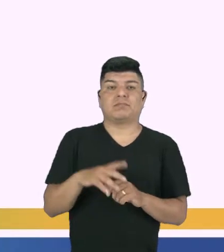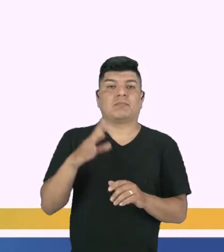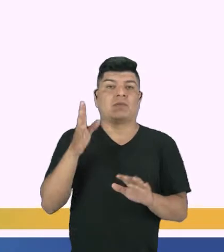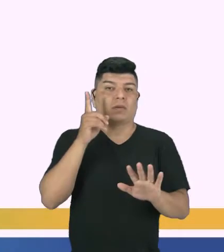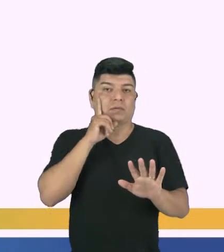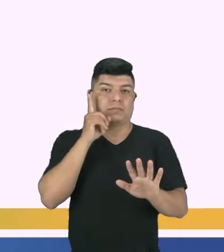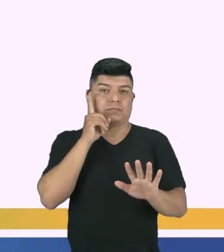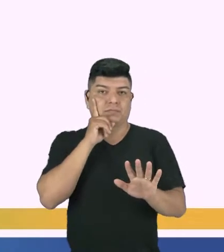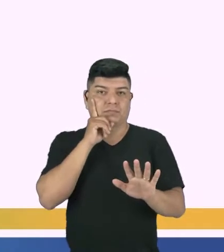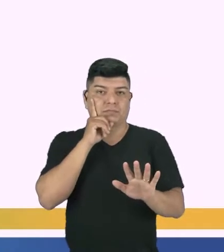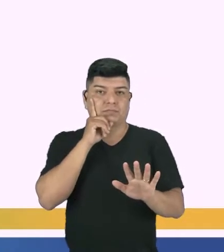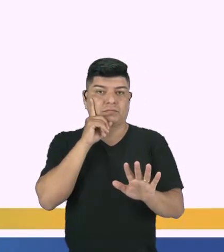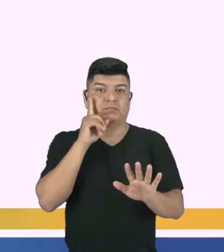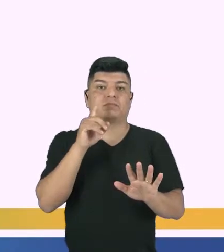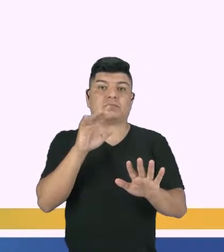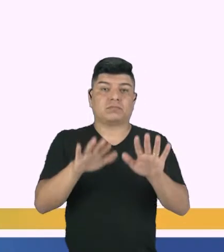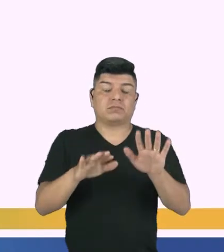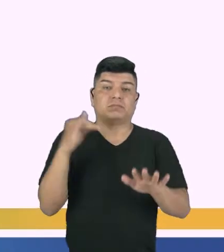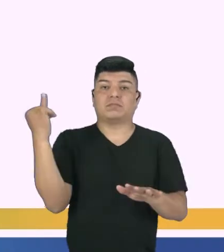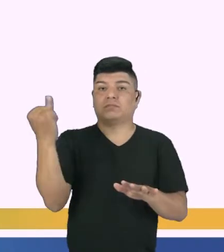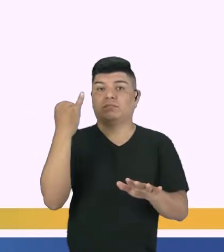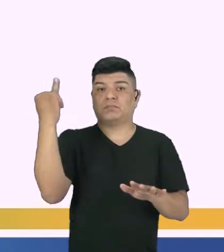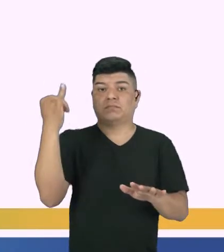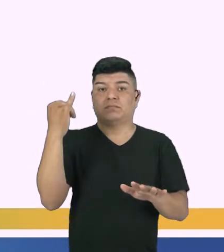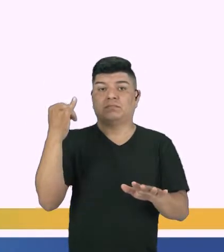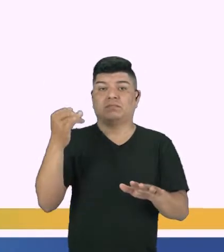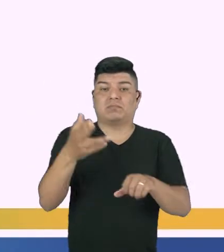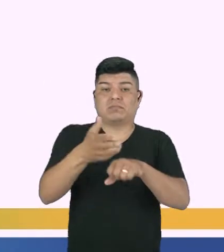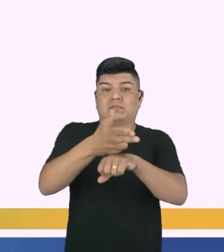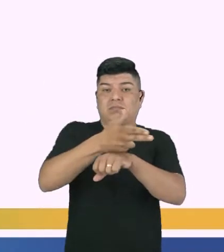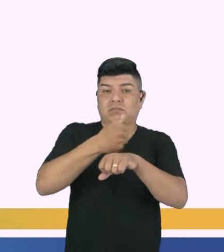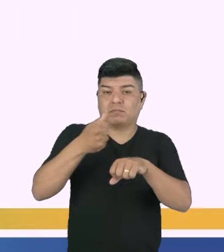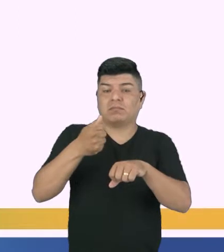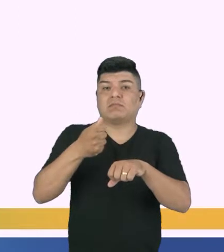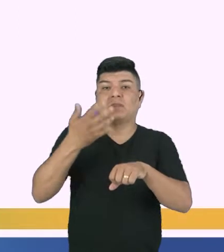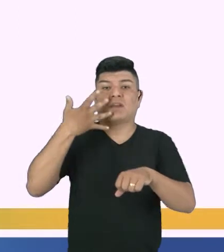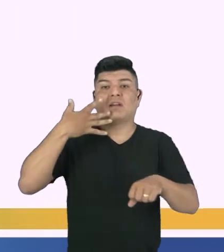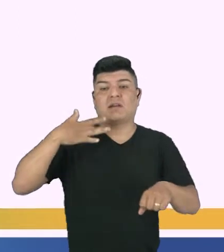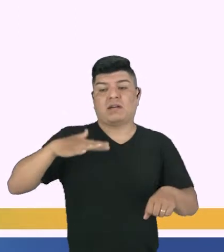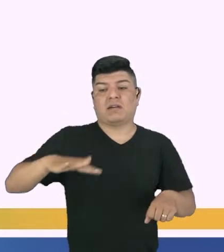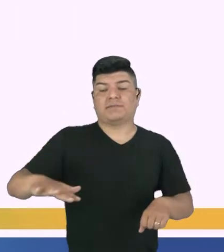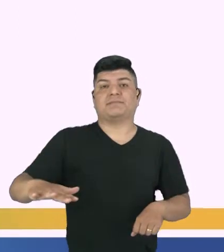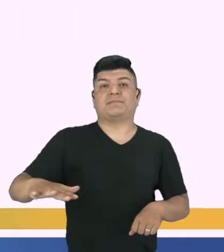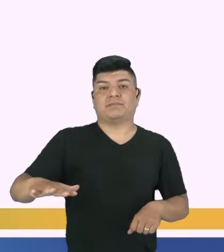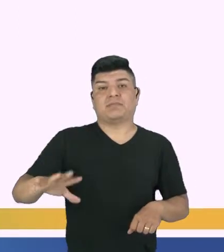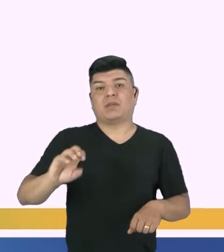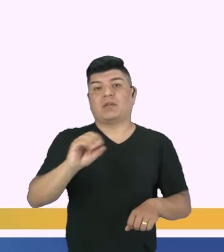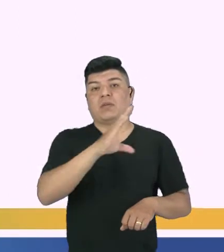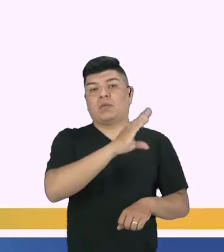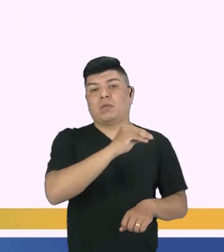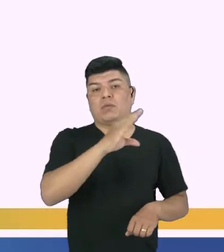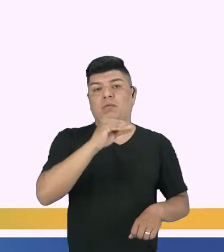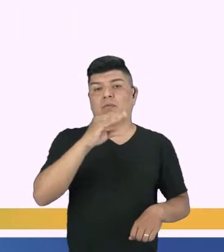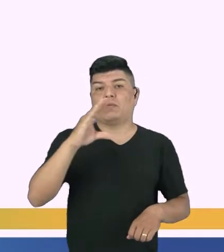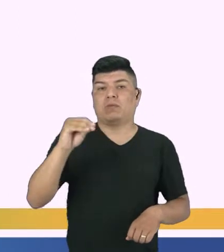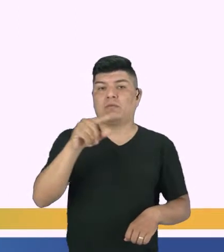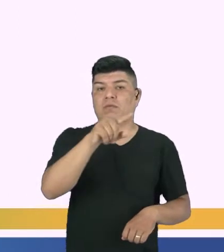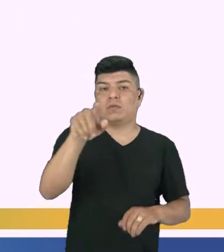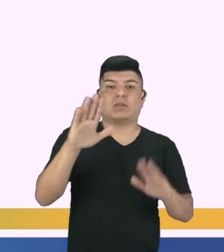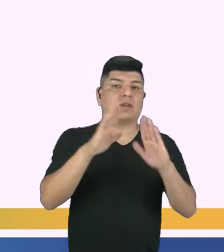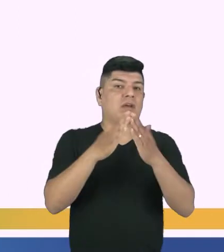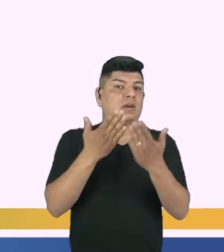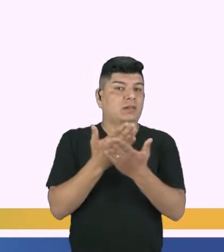dia. Aliás, é muito importante que desde muito cedo a criança, o adolescente, você da